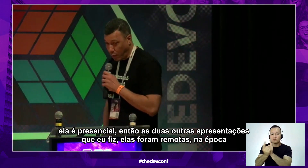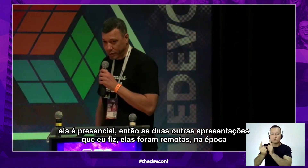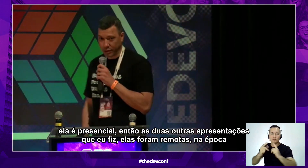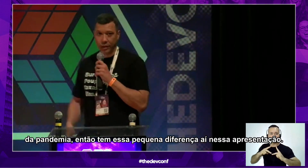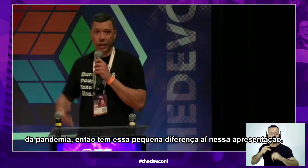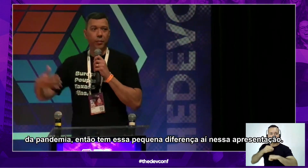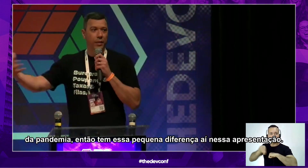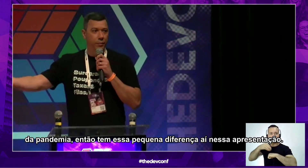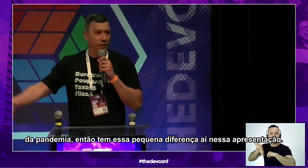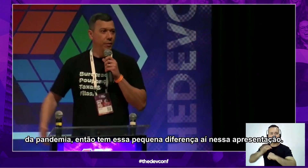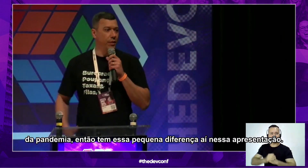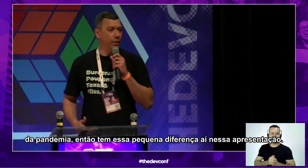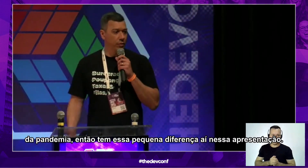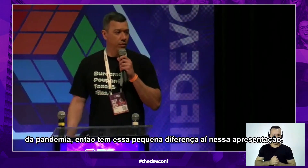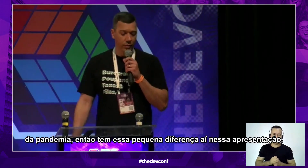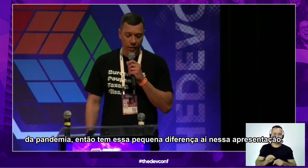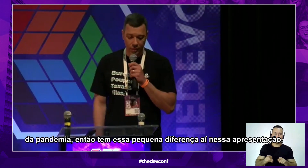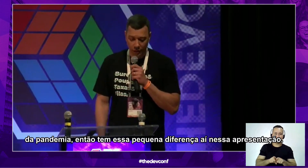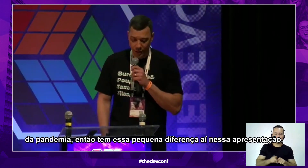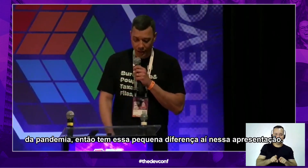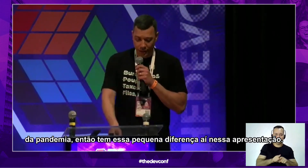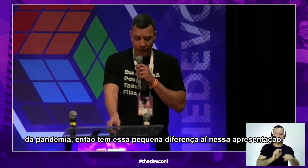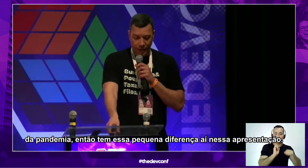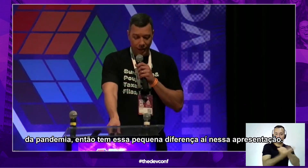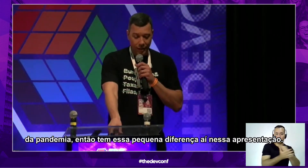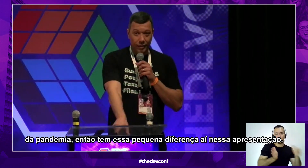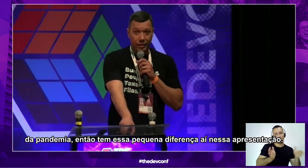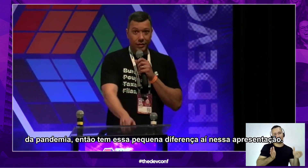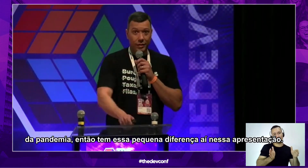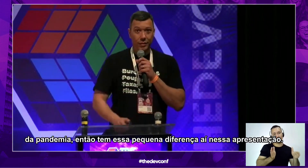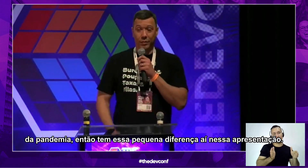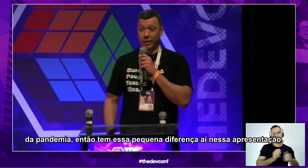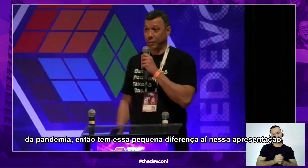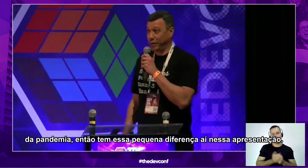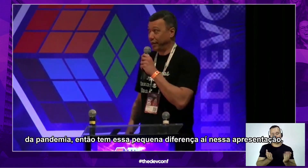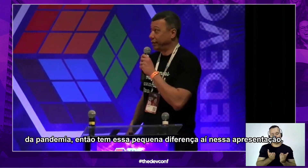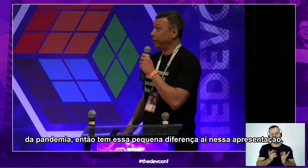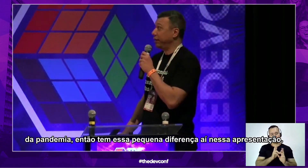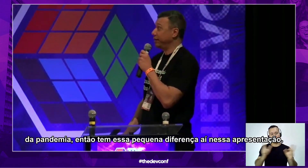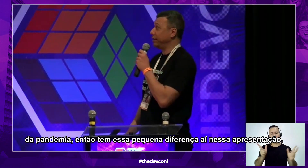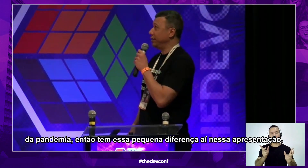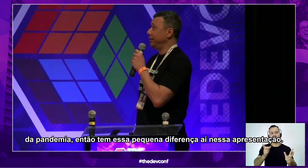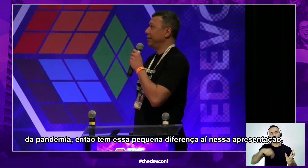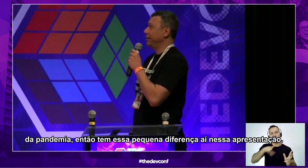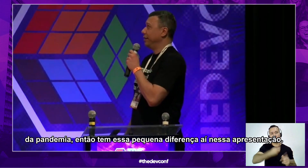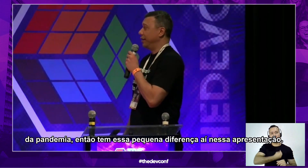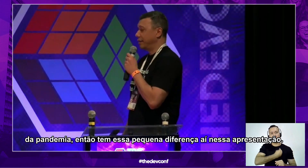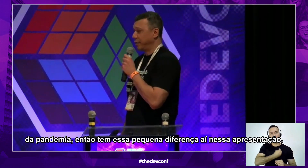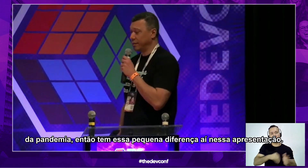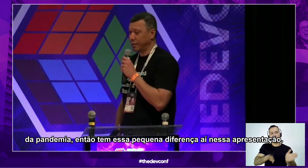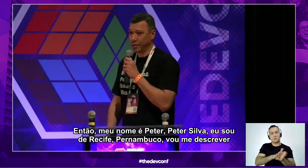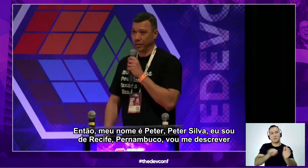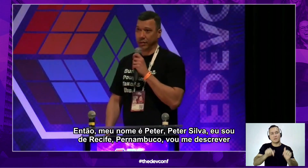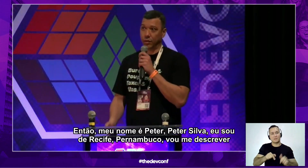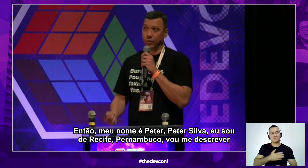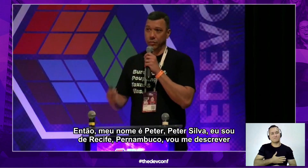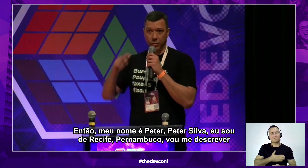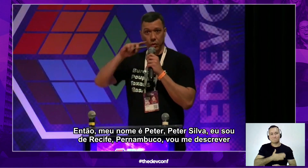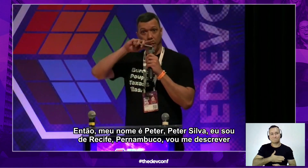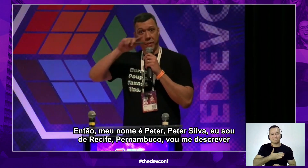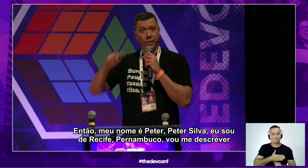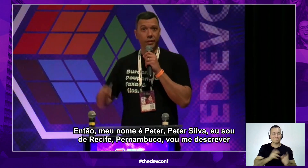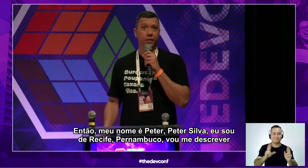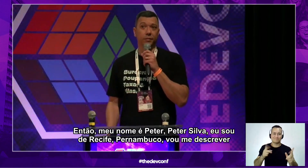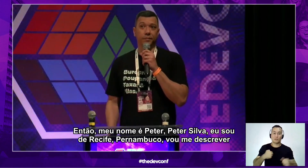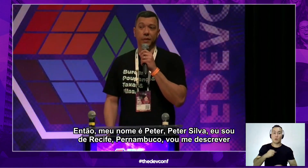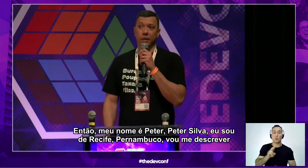remotas, né, na época da pandemia, tudinho. Então, tem essa pequena diferença aí nessa apresentação, né? Então, meu nome é